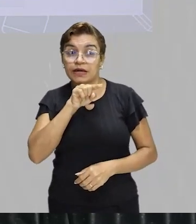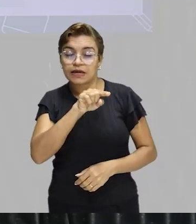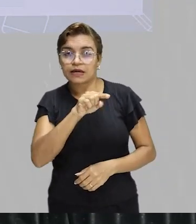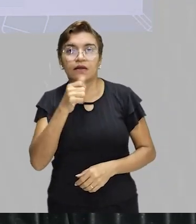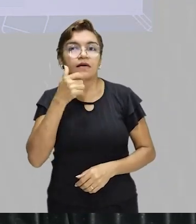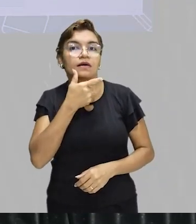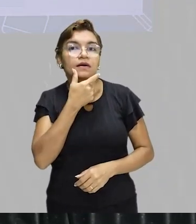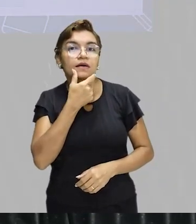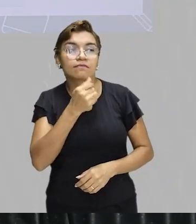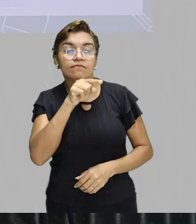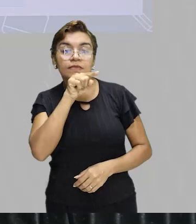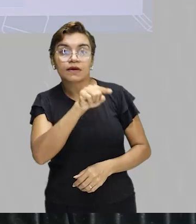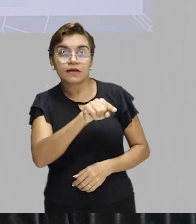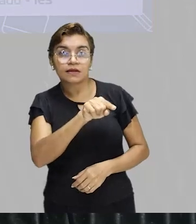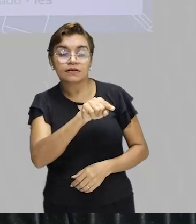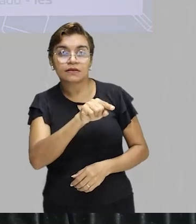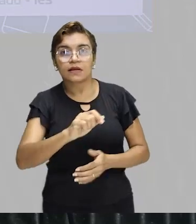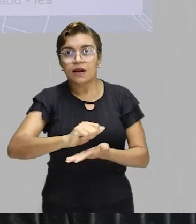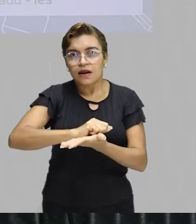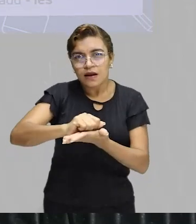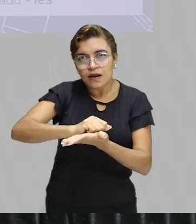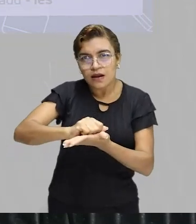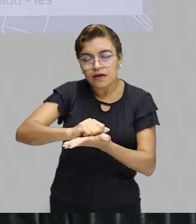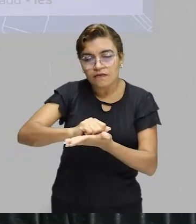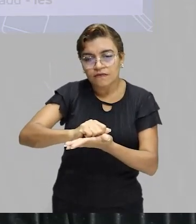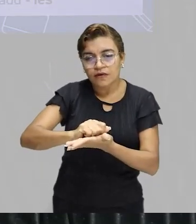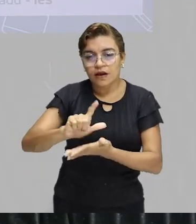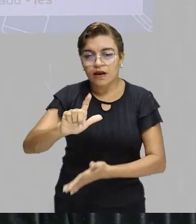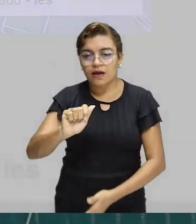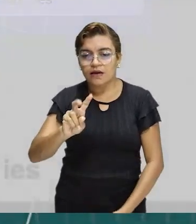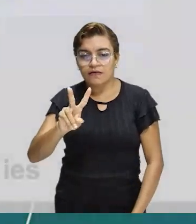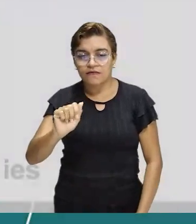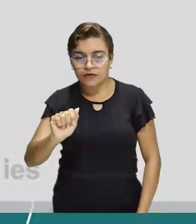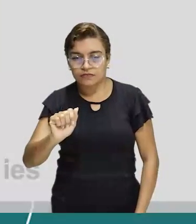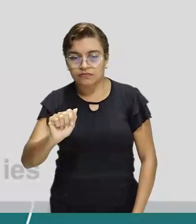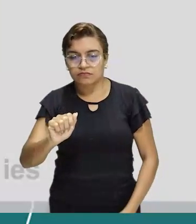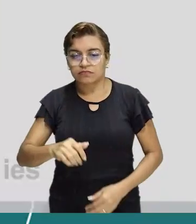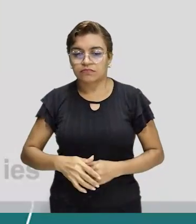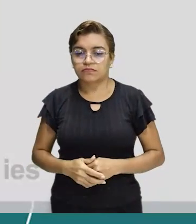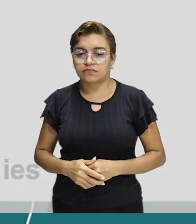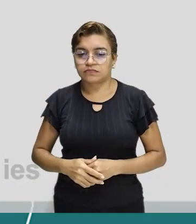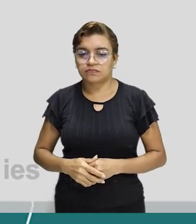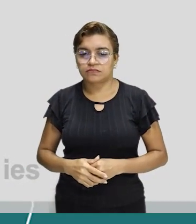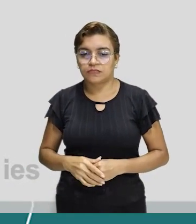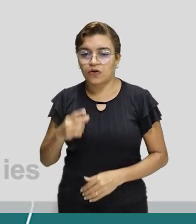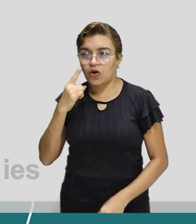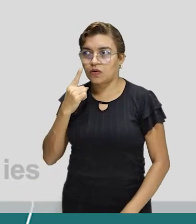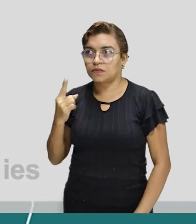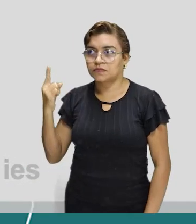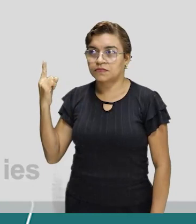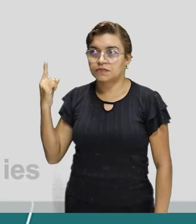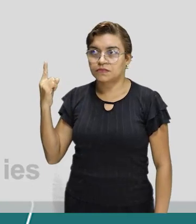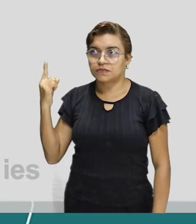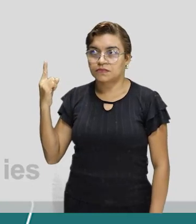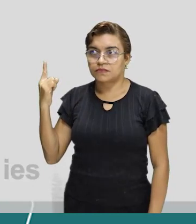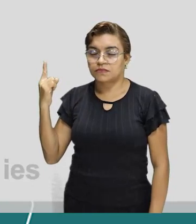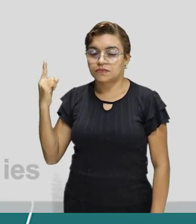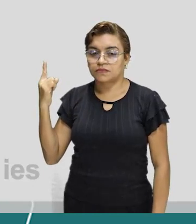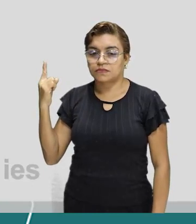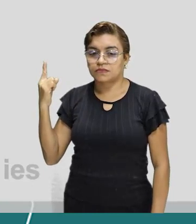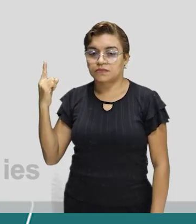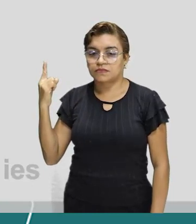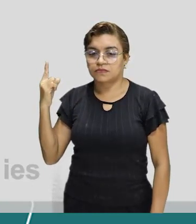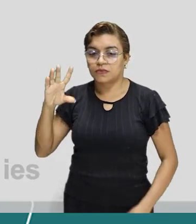terceira pessoa nós temos uma diferença. Olha só, ele lava fica he washes,